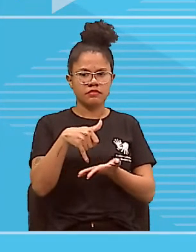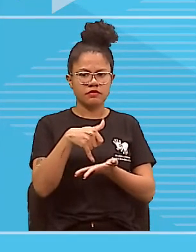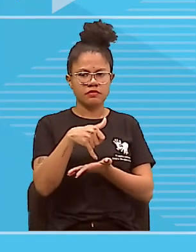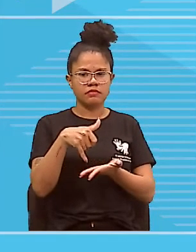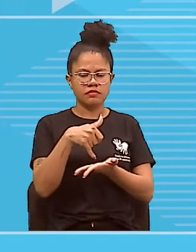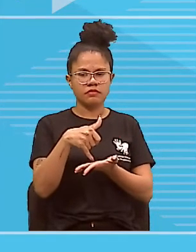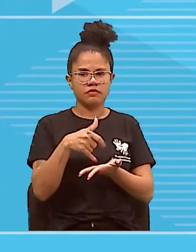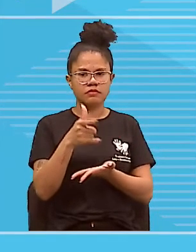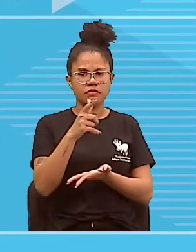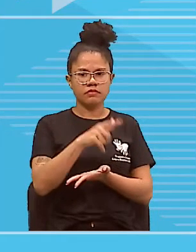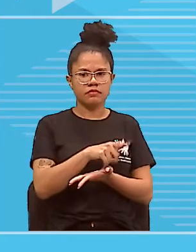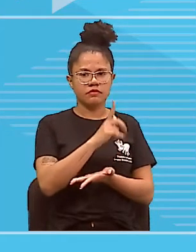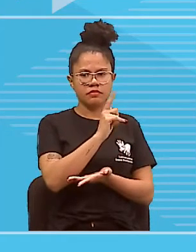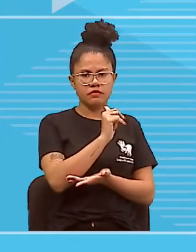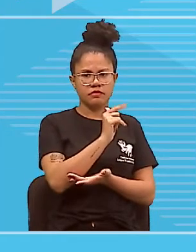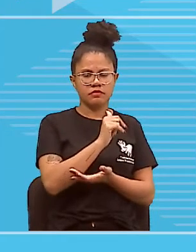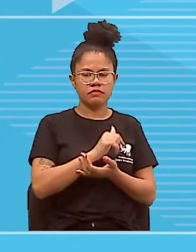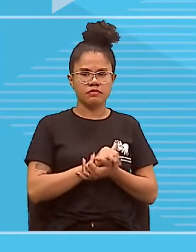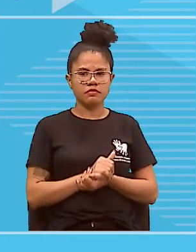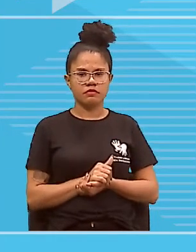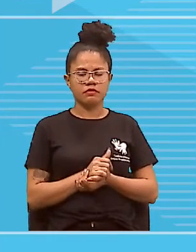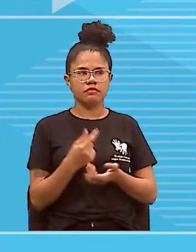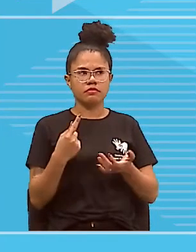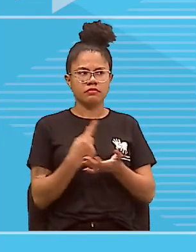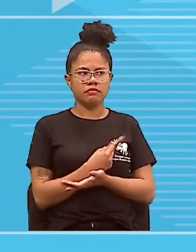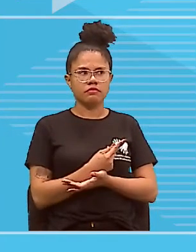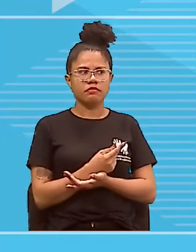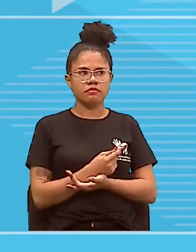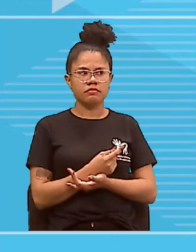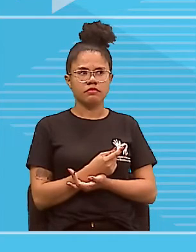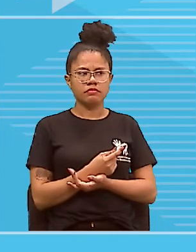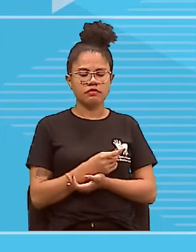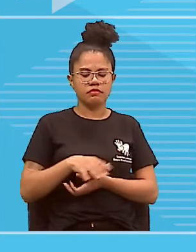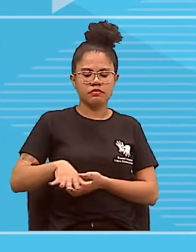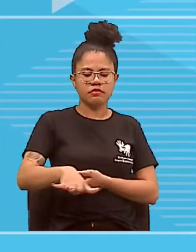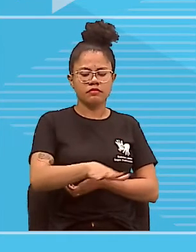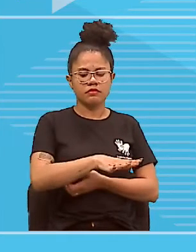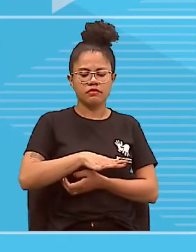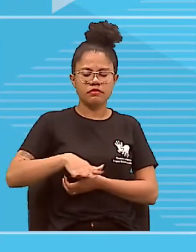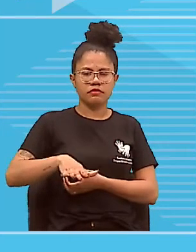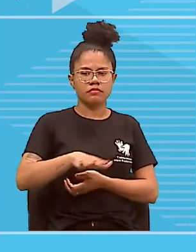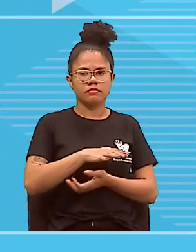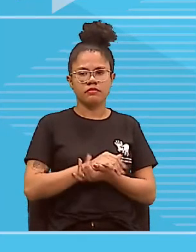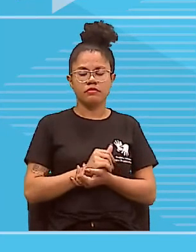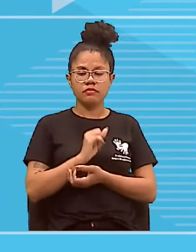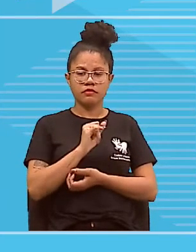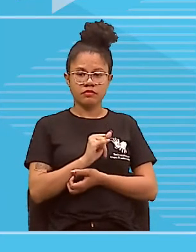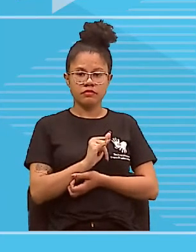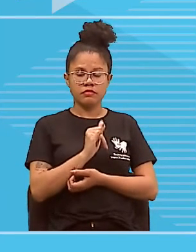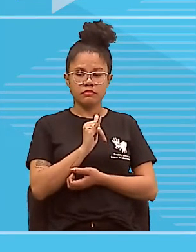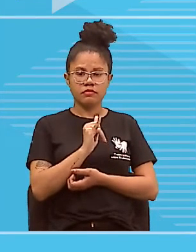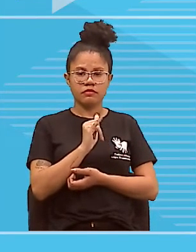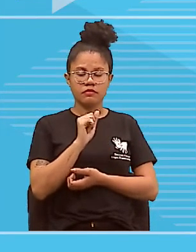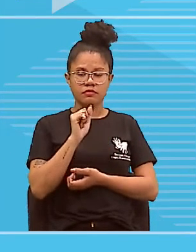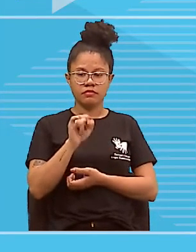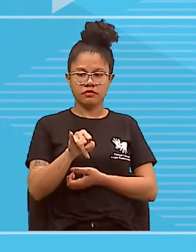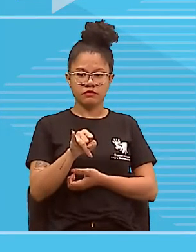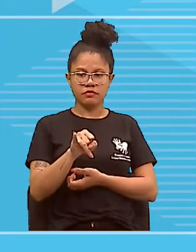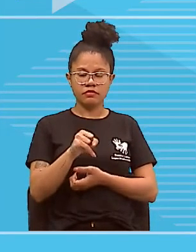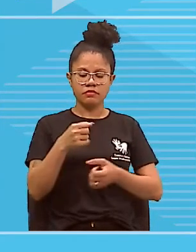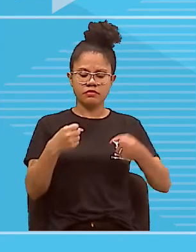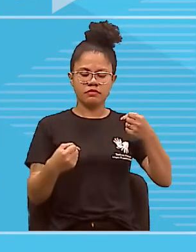uma superfície de água isso acontece bastante no asfalto né quando o carro ele libera óleo